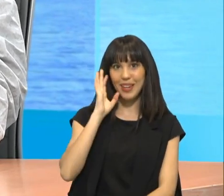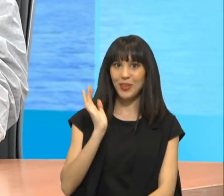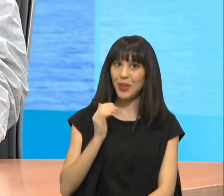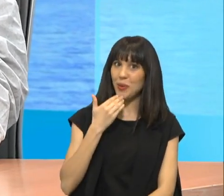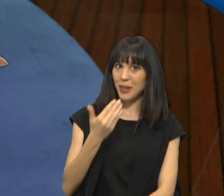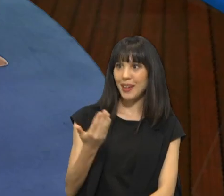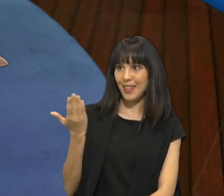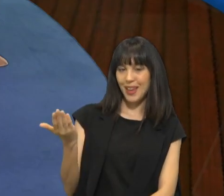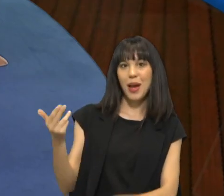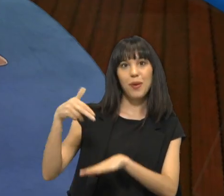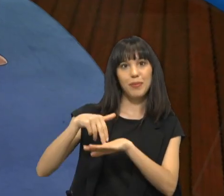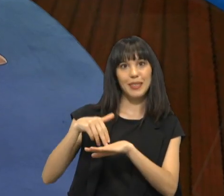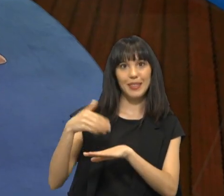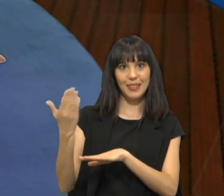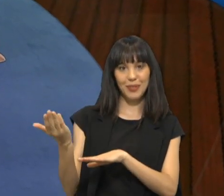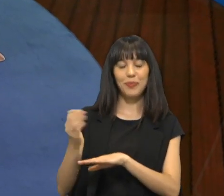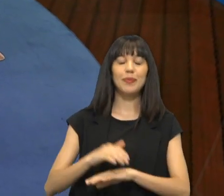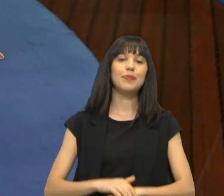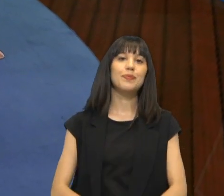por estares connosco.